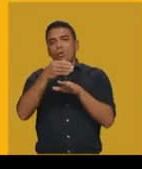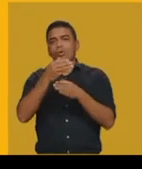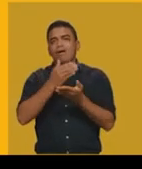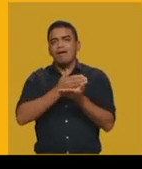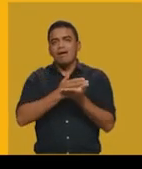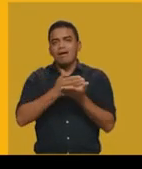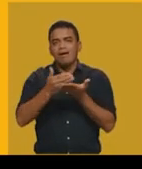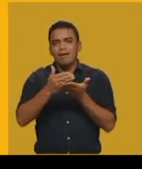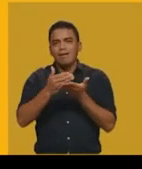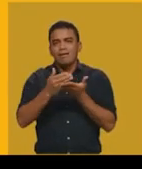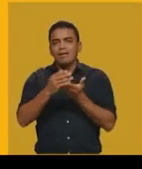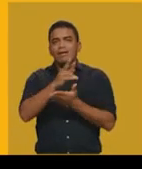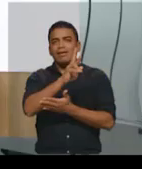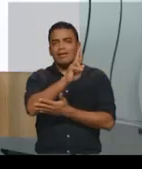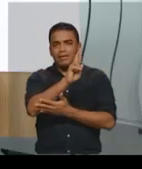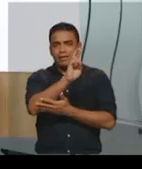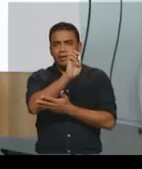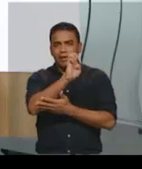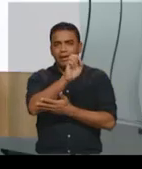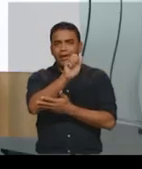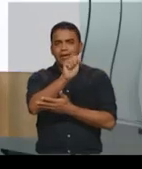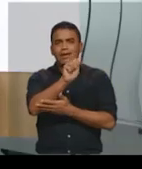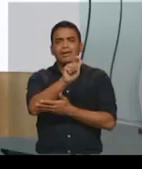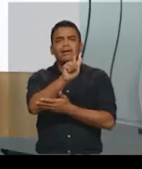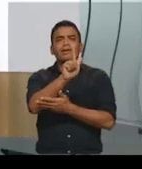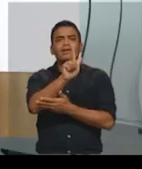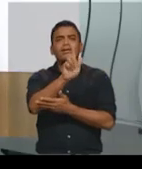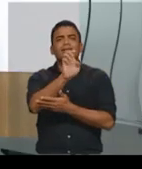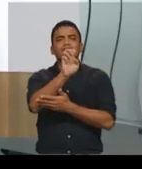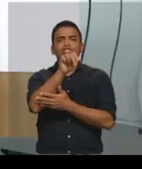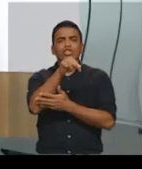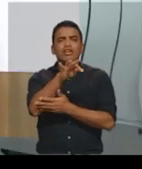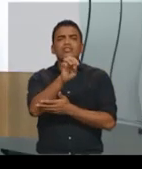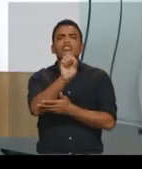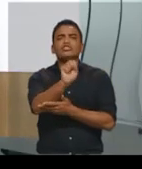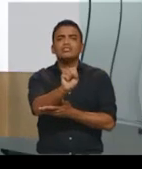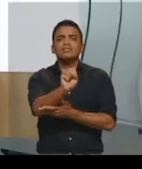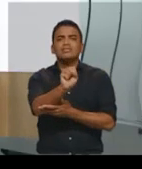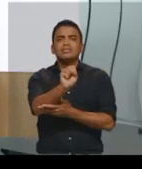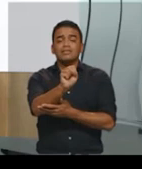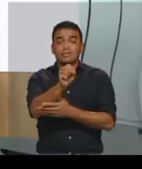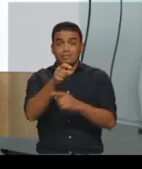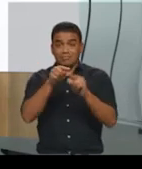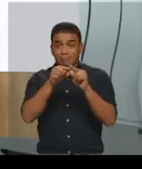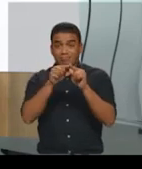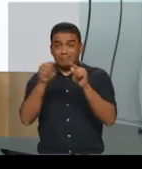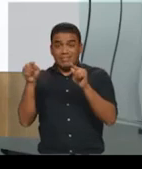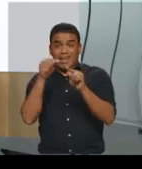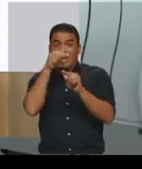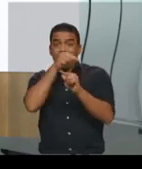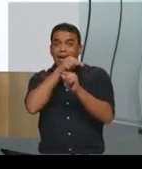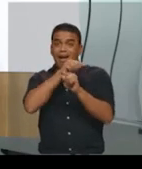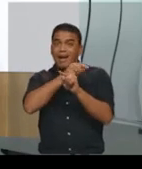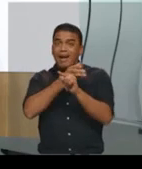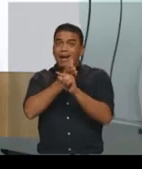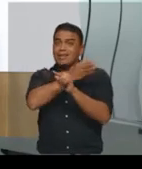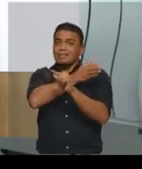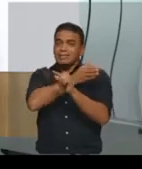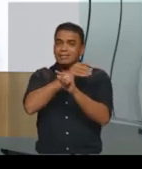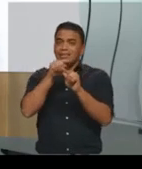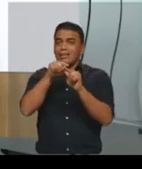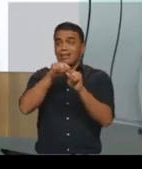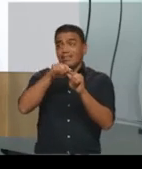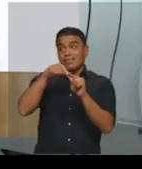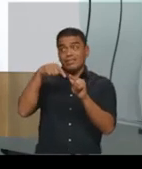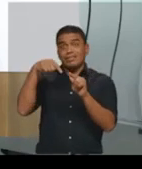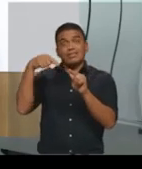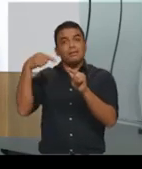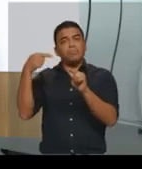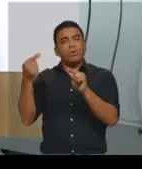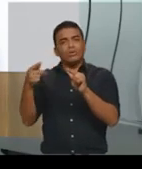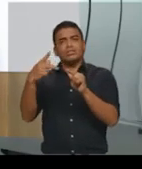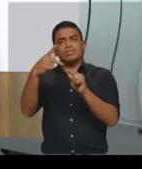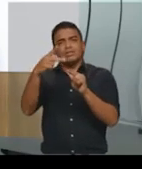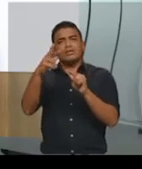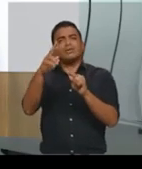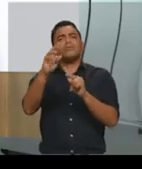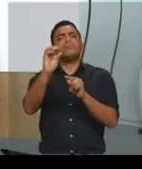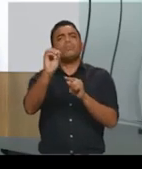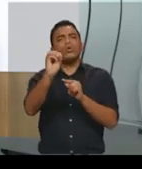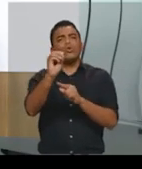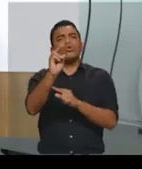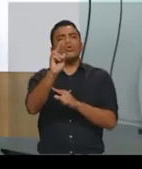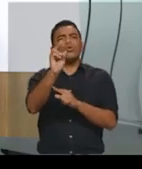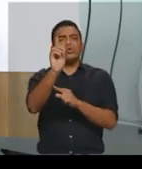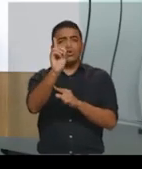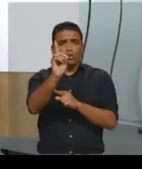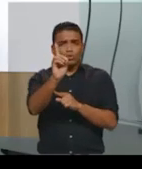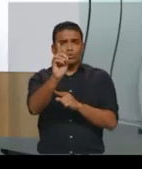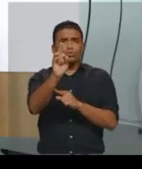de reagentes, ok? Então, reagentes antes da seta, reagentes, produtos pós a seta,